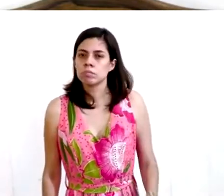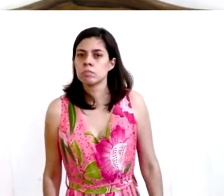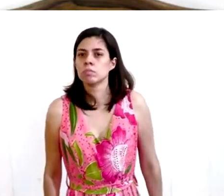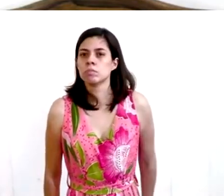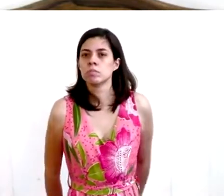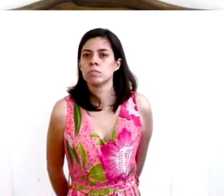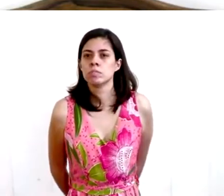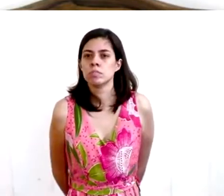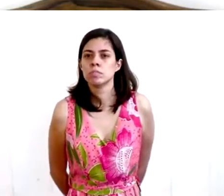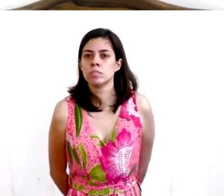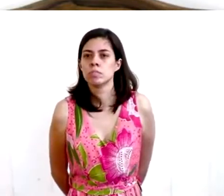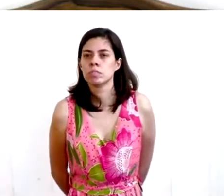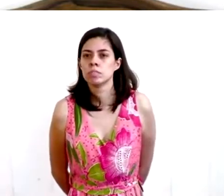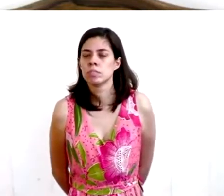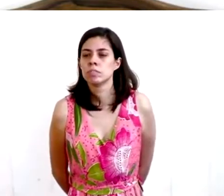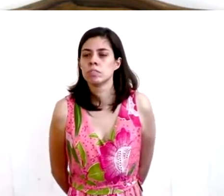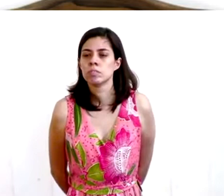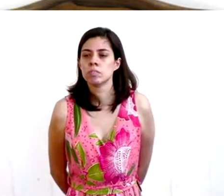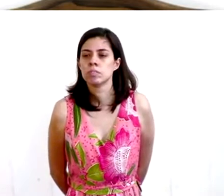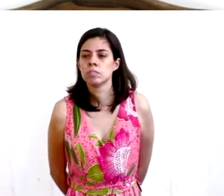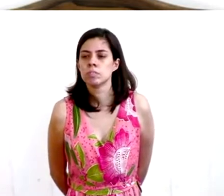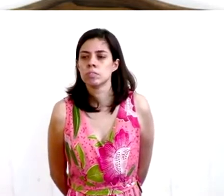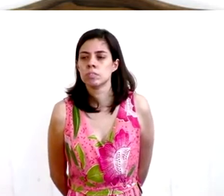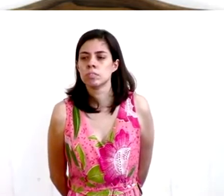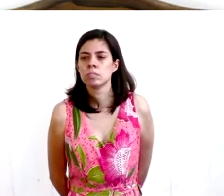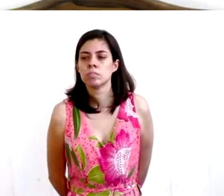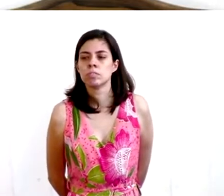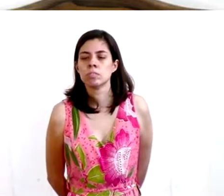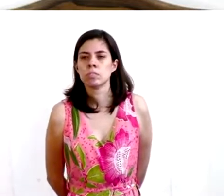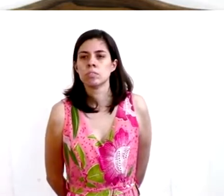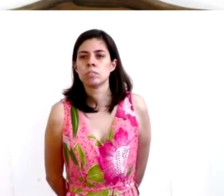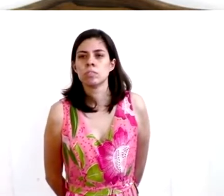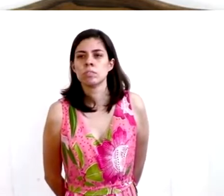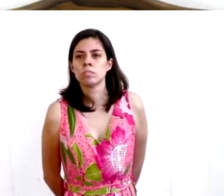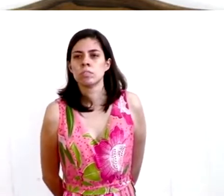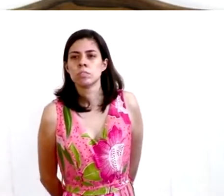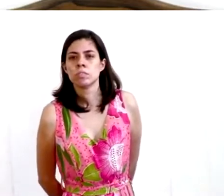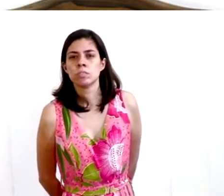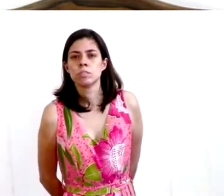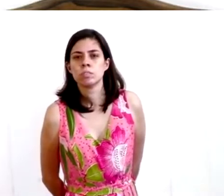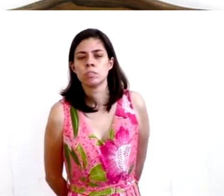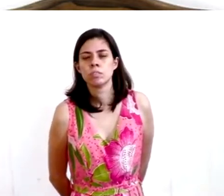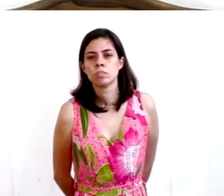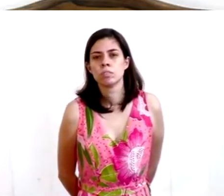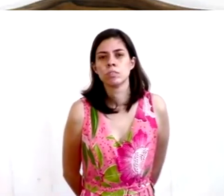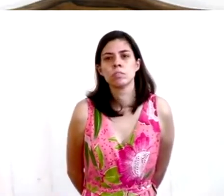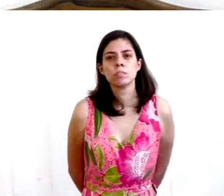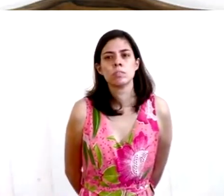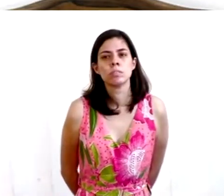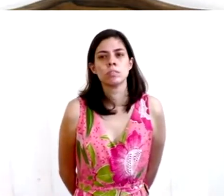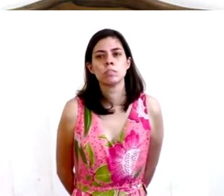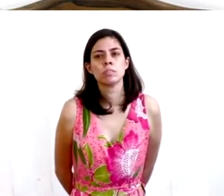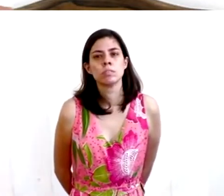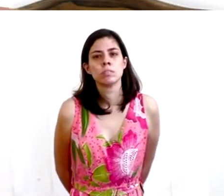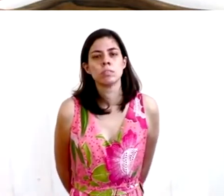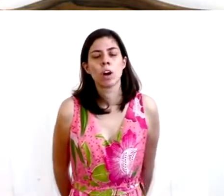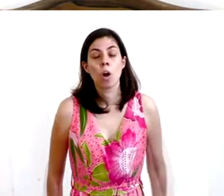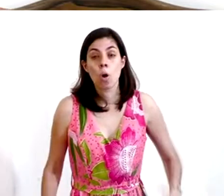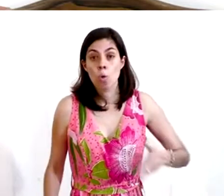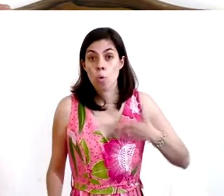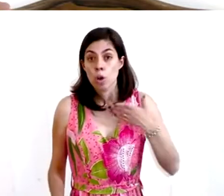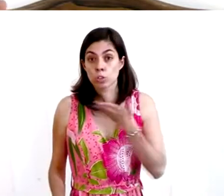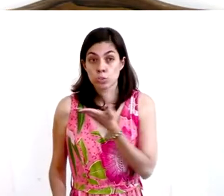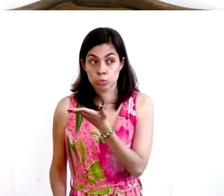cristãos. João queria dizer: contempla a luz. Quando você está no escuro, você não vê o que está ao seu